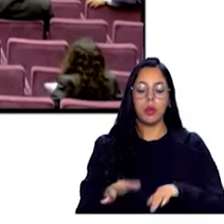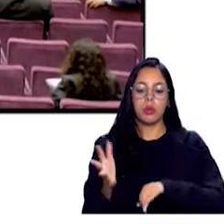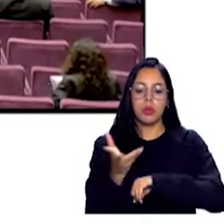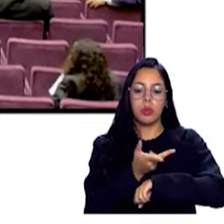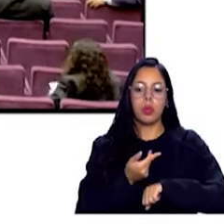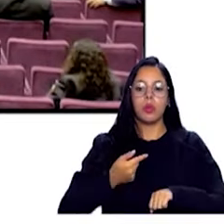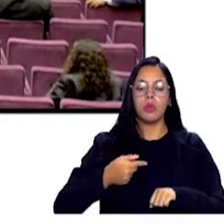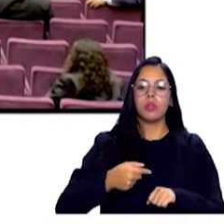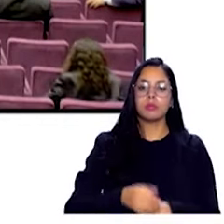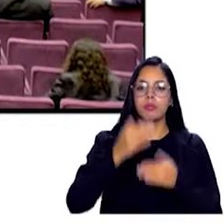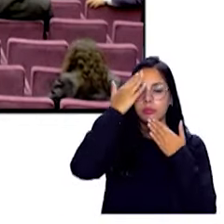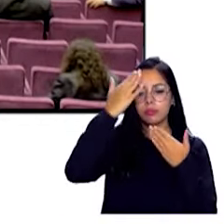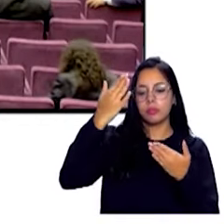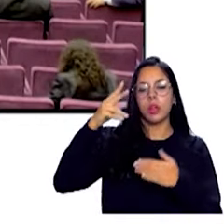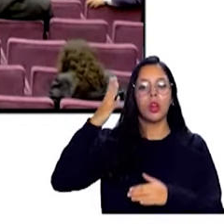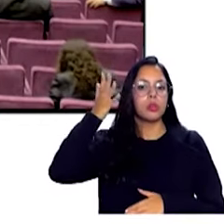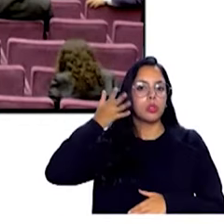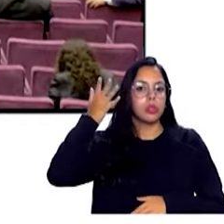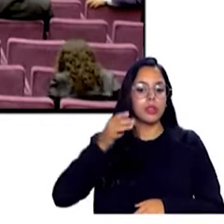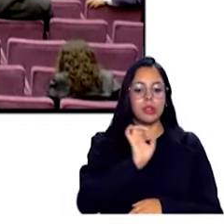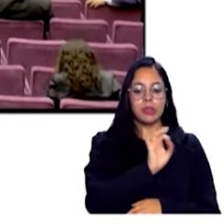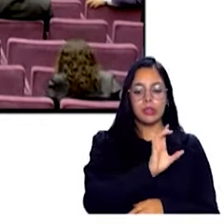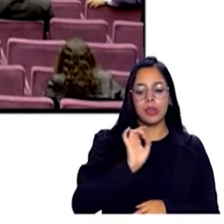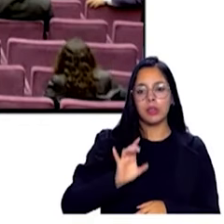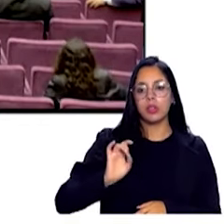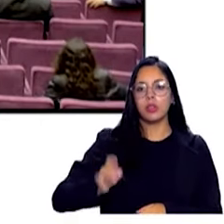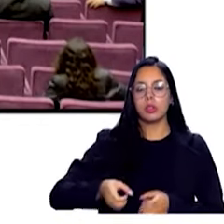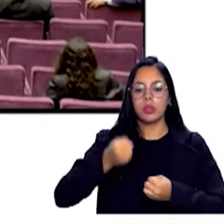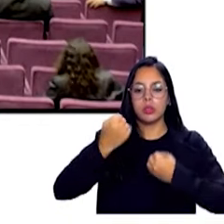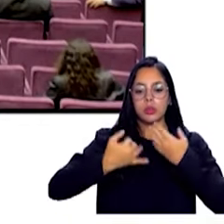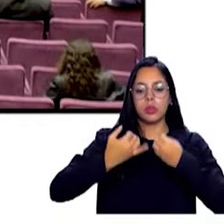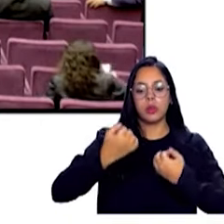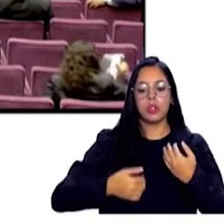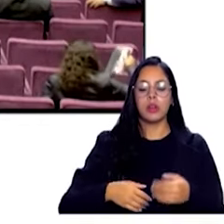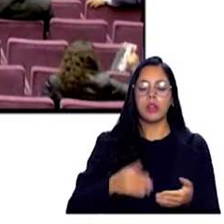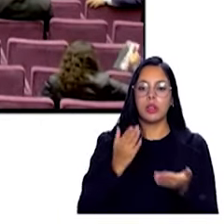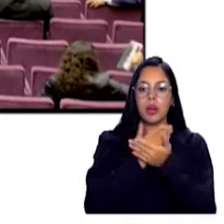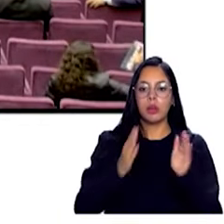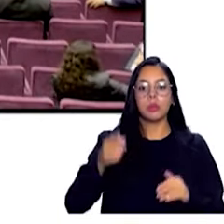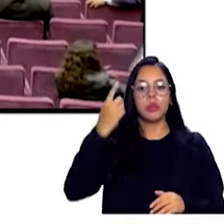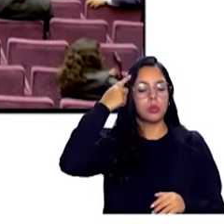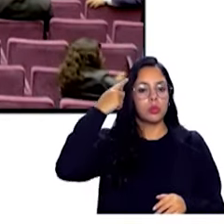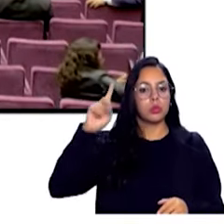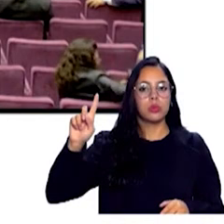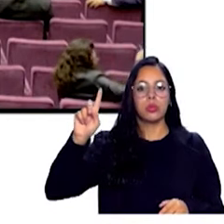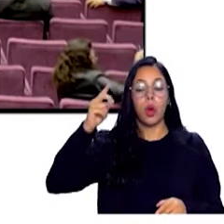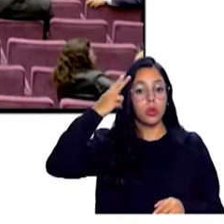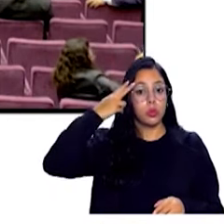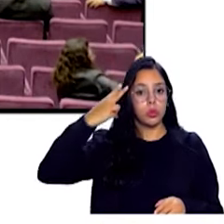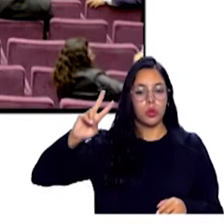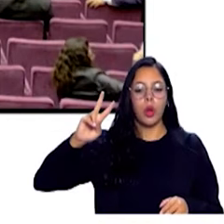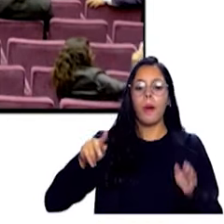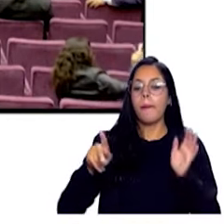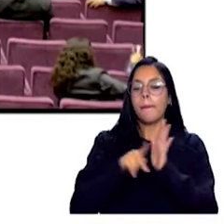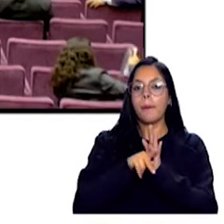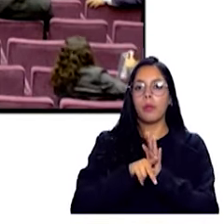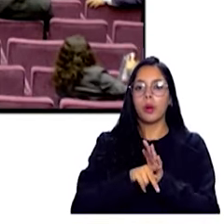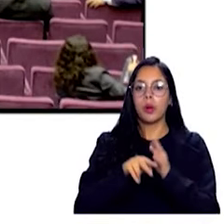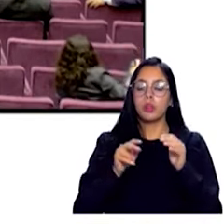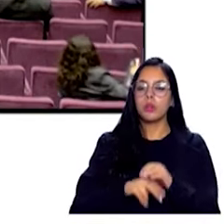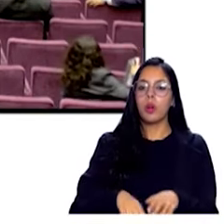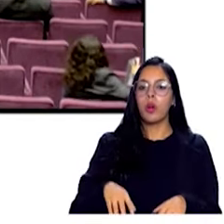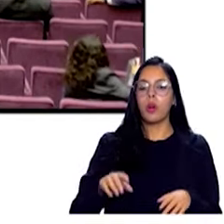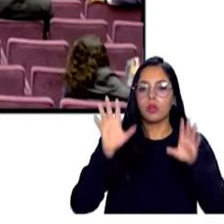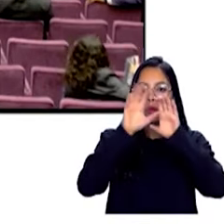integrantes deste painel e encerra o segundo dia do Congresso Internacional cortes supremas no